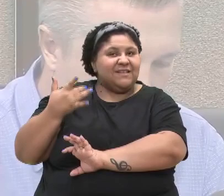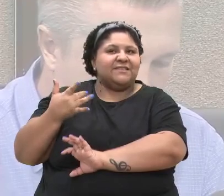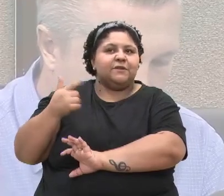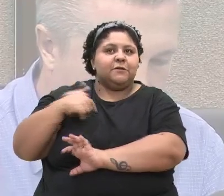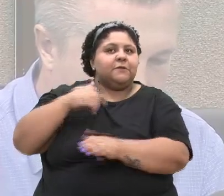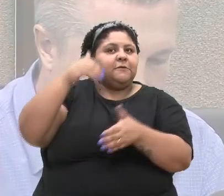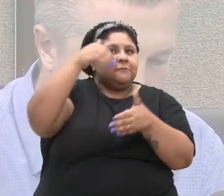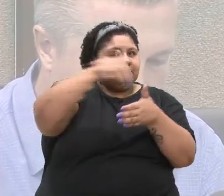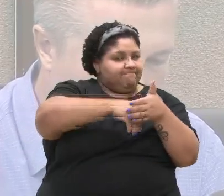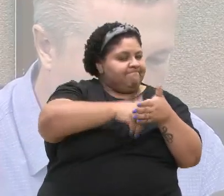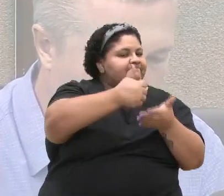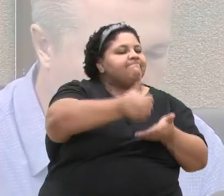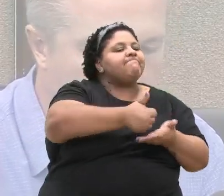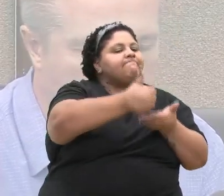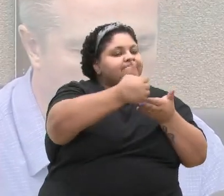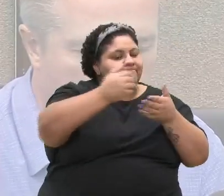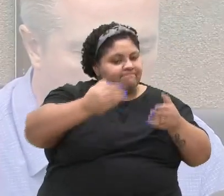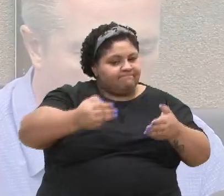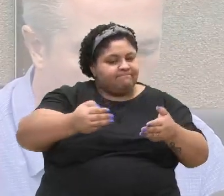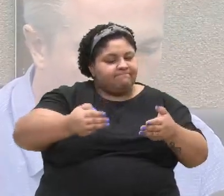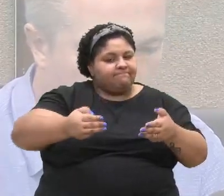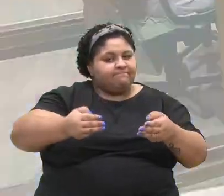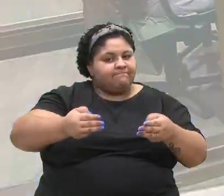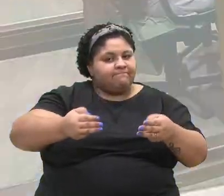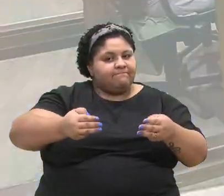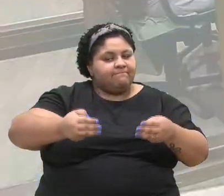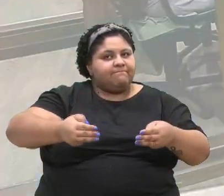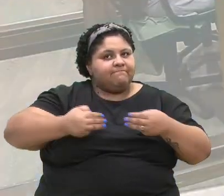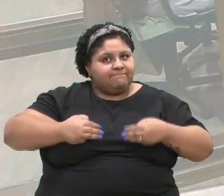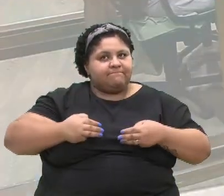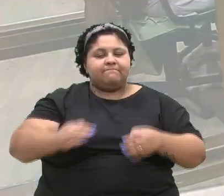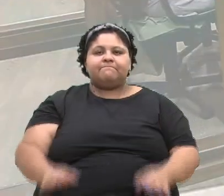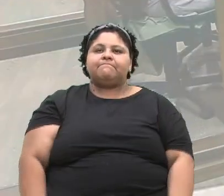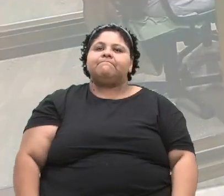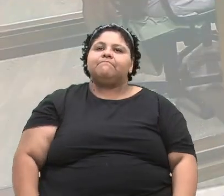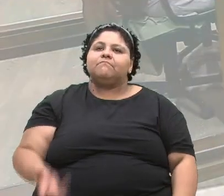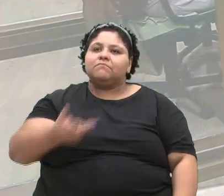voto será favorável a essa moção. Pode declarar o voto, presidente. Em declaração